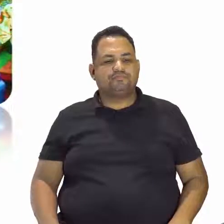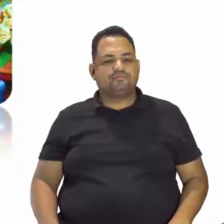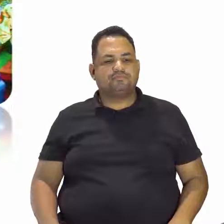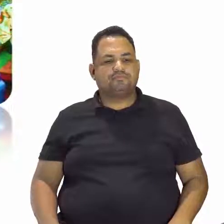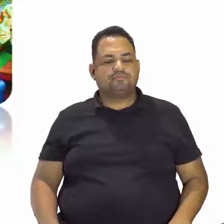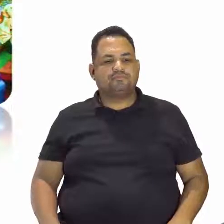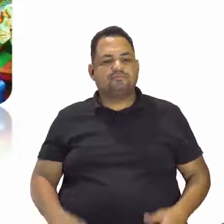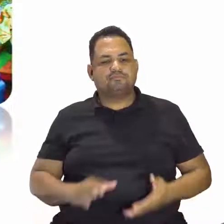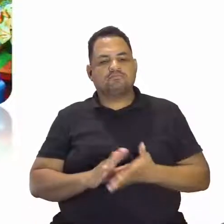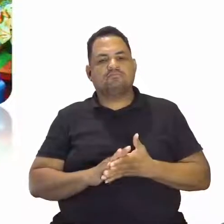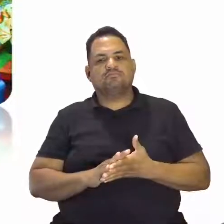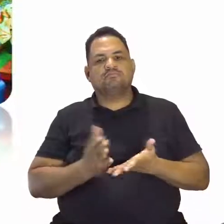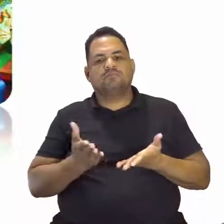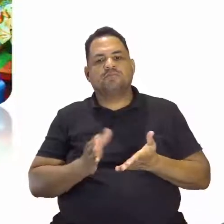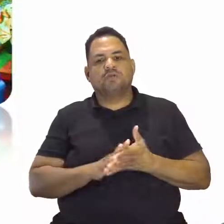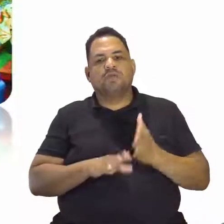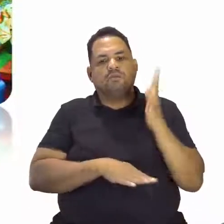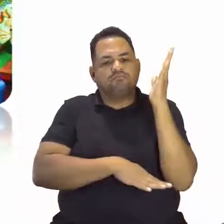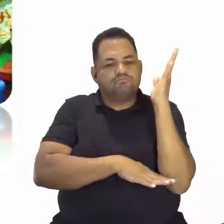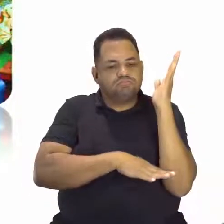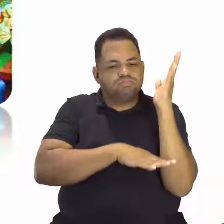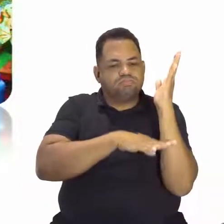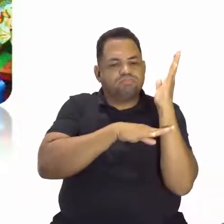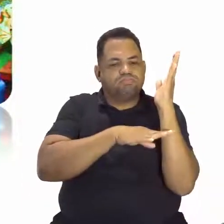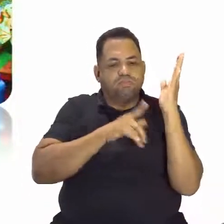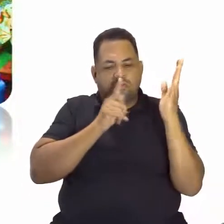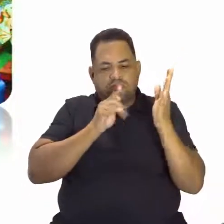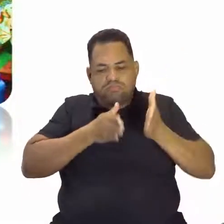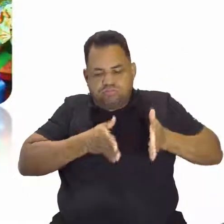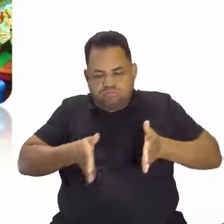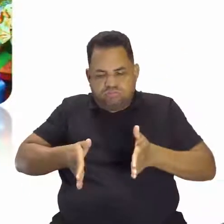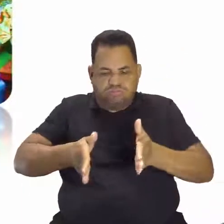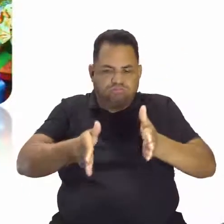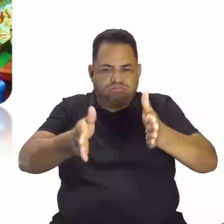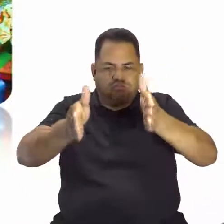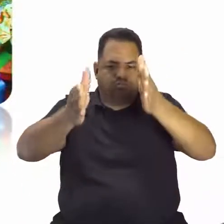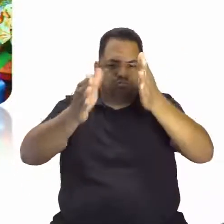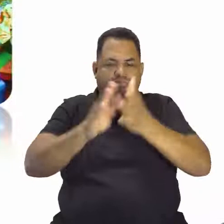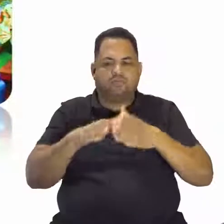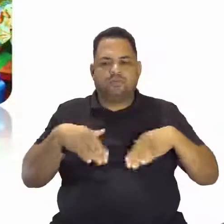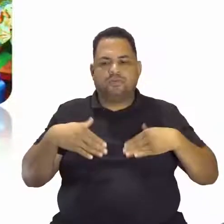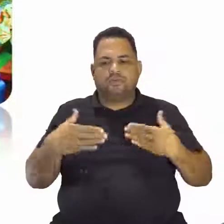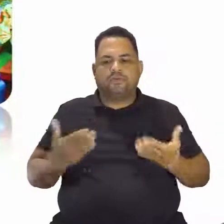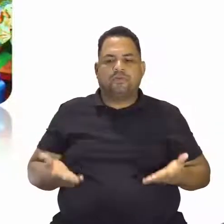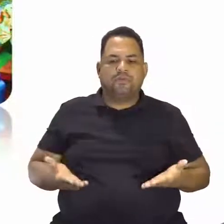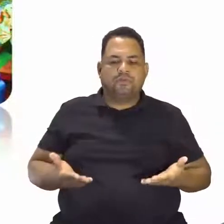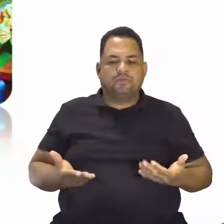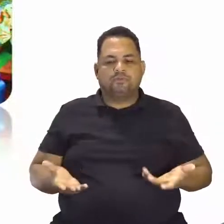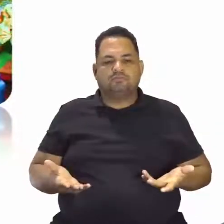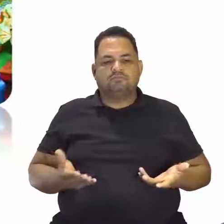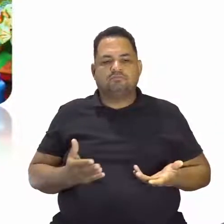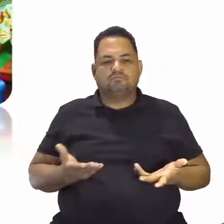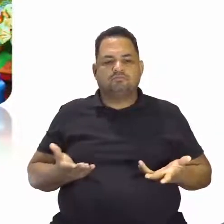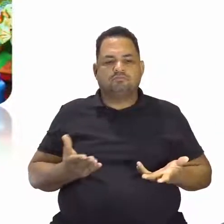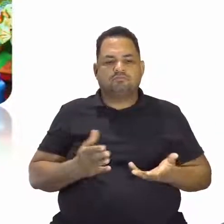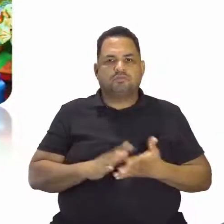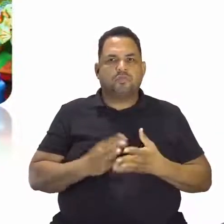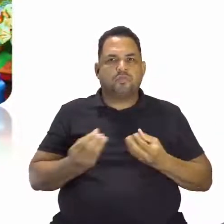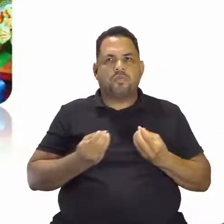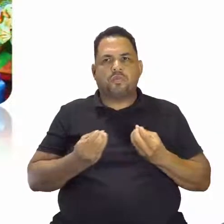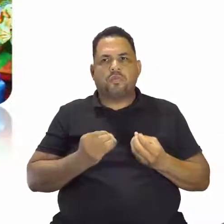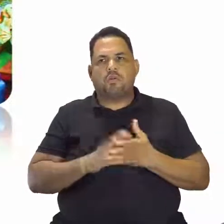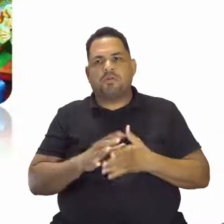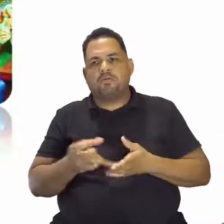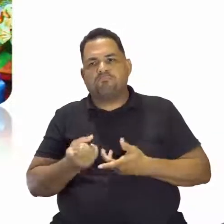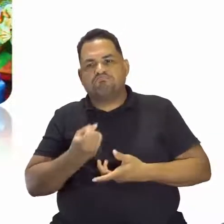sobre a cheia do rio, sobre o movimento do rio, sobre quando o rio é assim em relação aos peixes, em relação